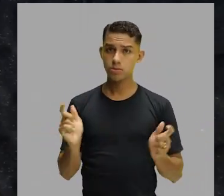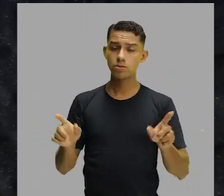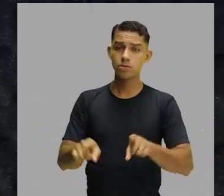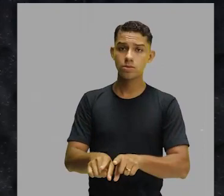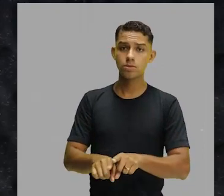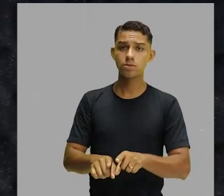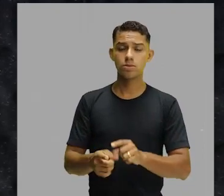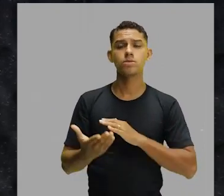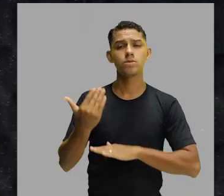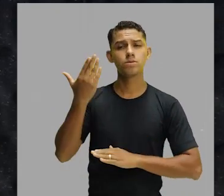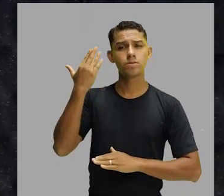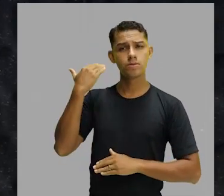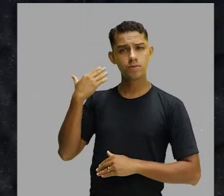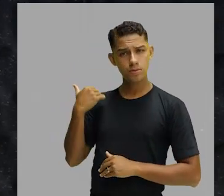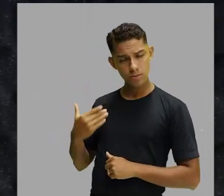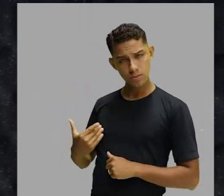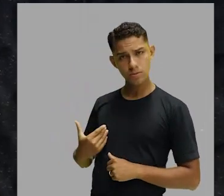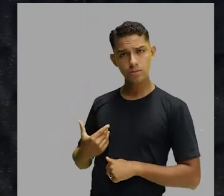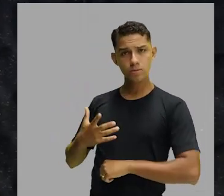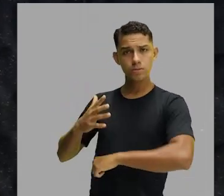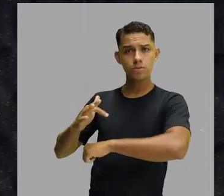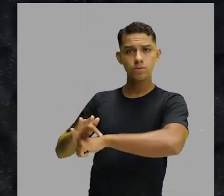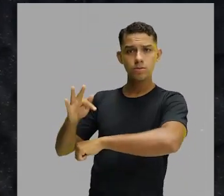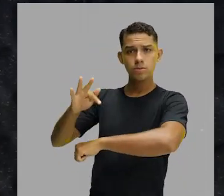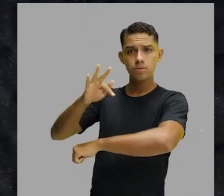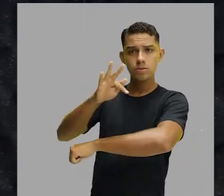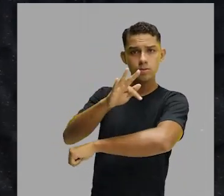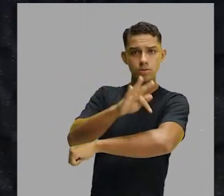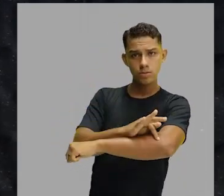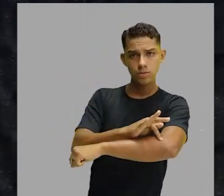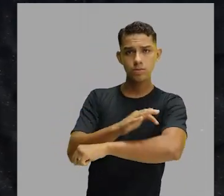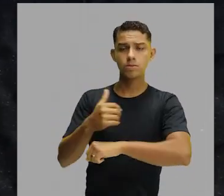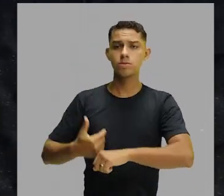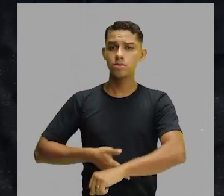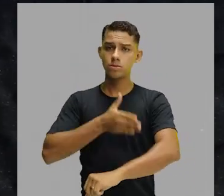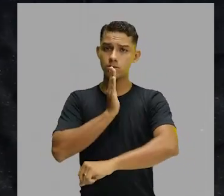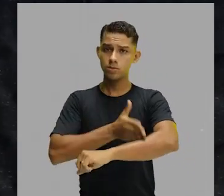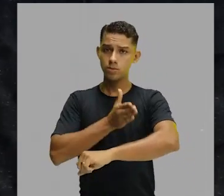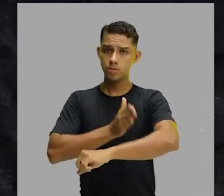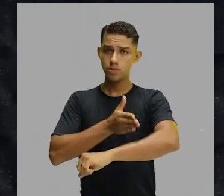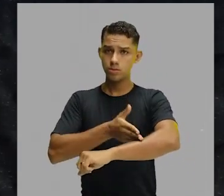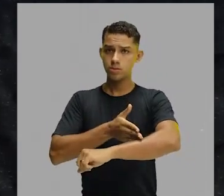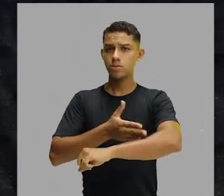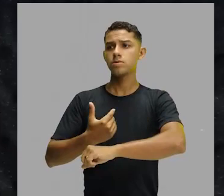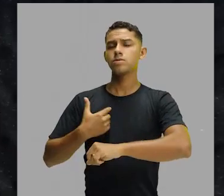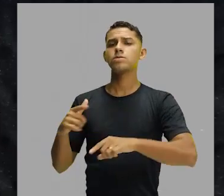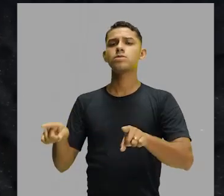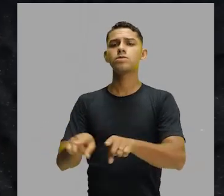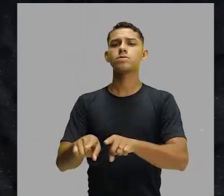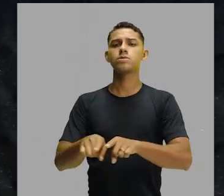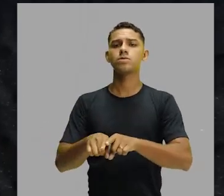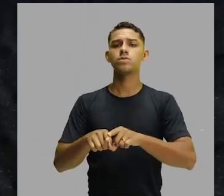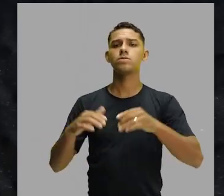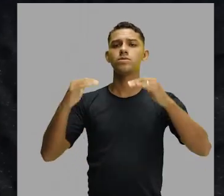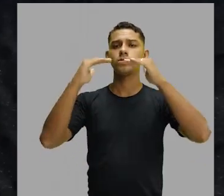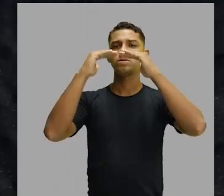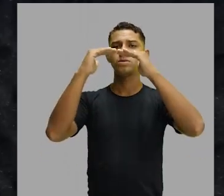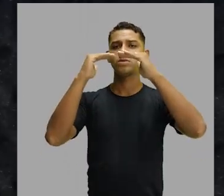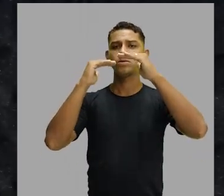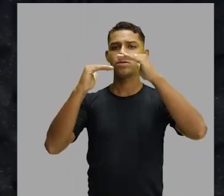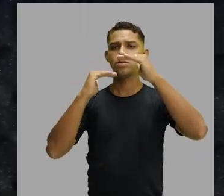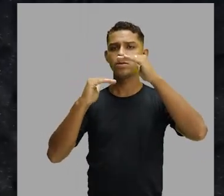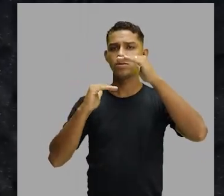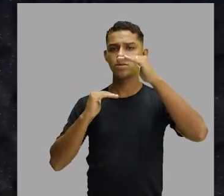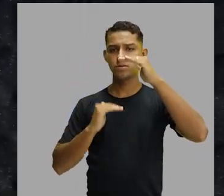do trovadorismo, na Idade Média, havia sempre um apogeu, havia o apogeu da